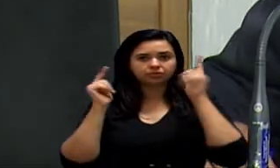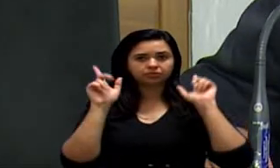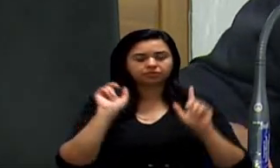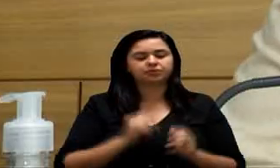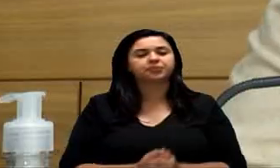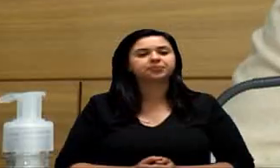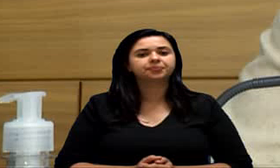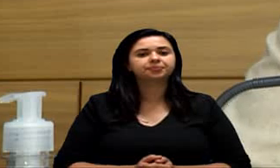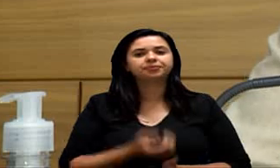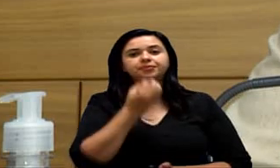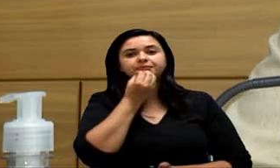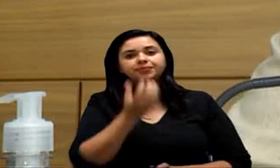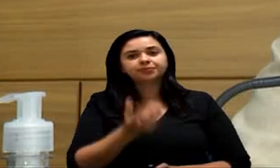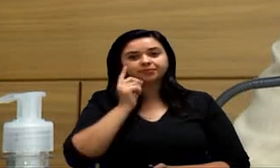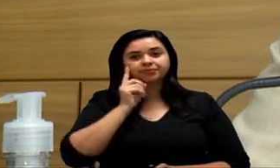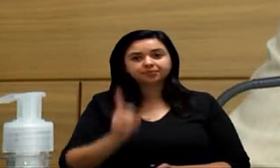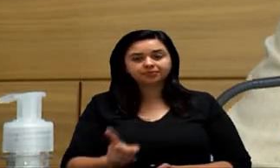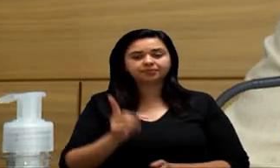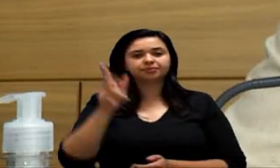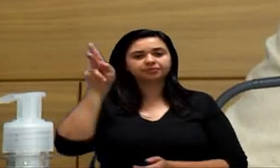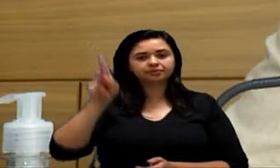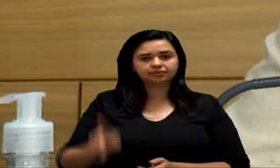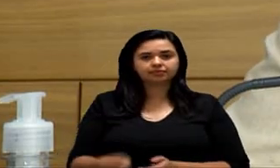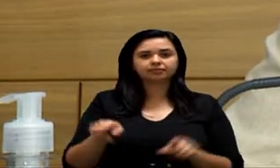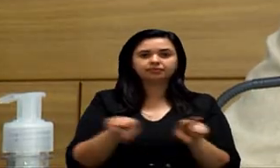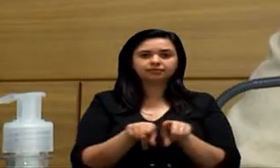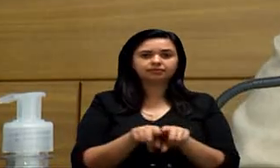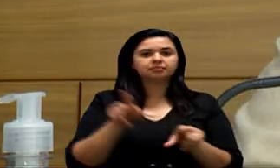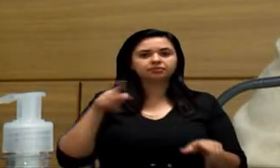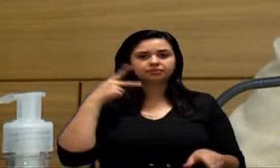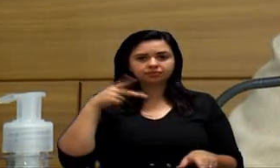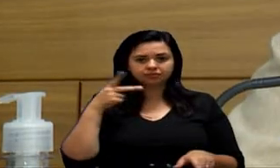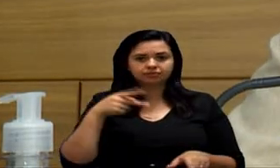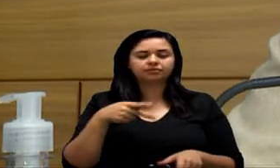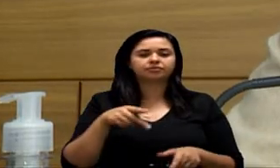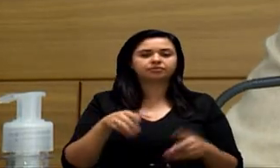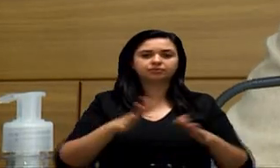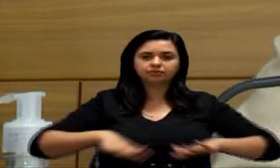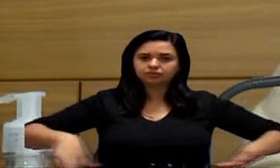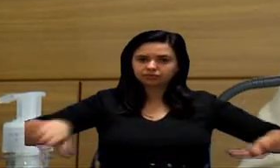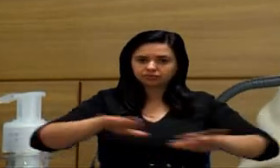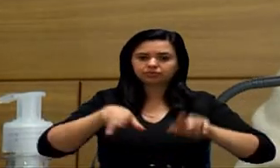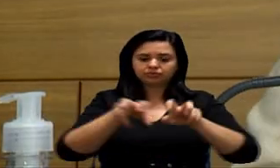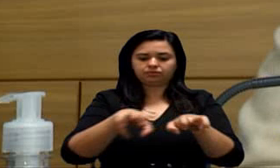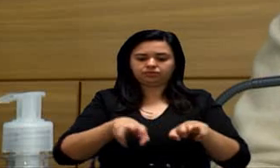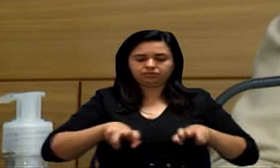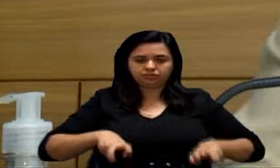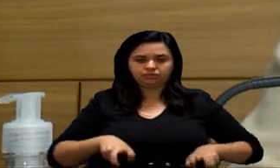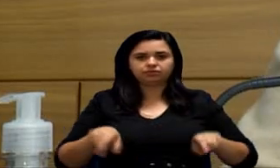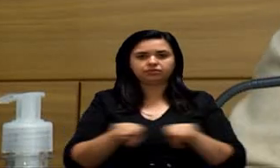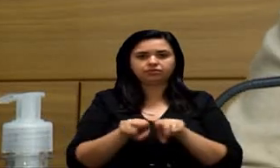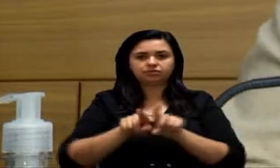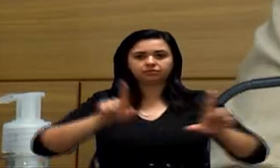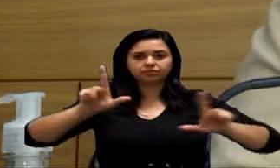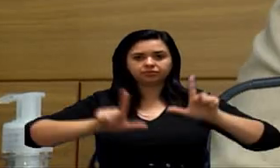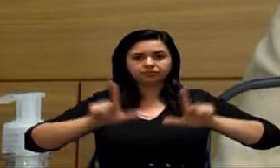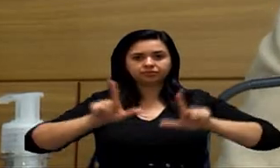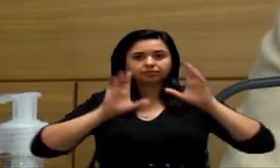dia, presidente. Bom dia, nobres vereadores e nobres vereadores e todos que nos assistem aqui no plenário e na TV